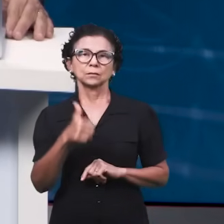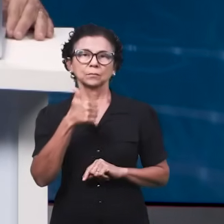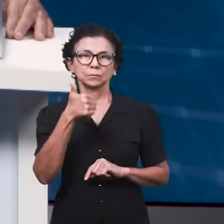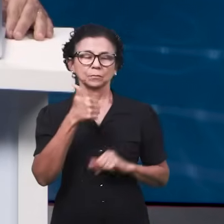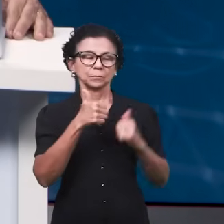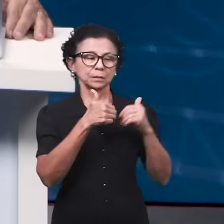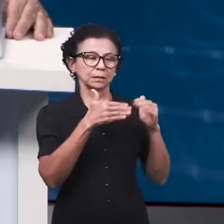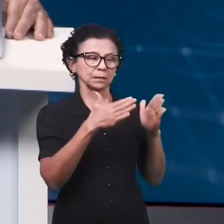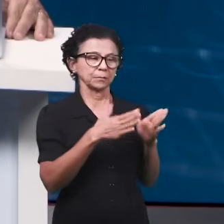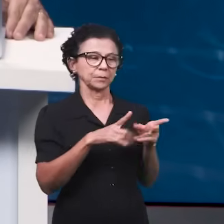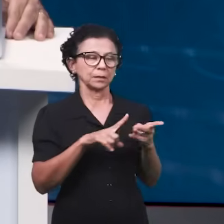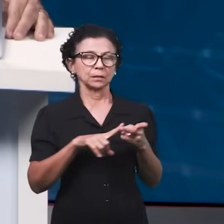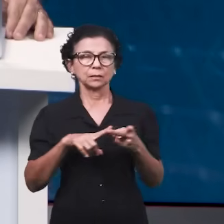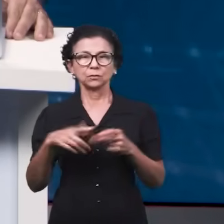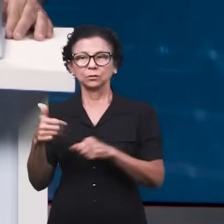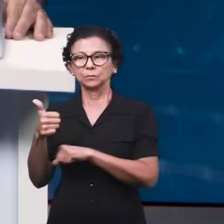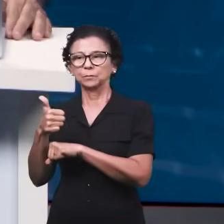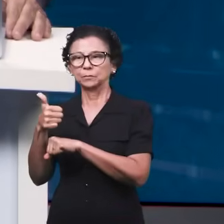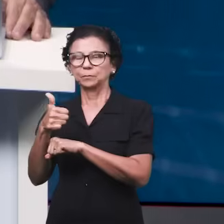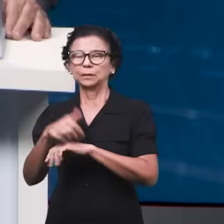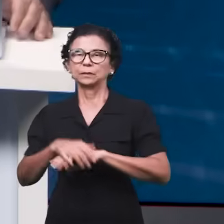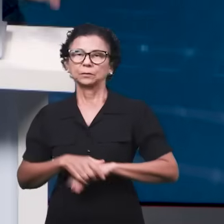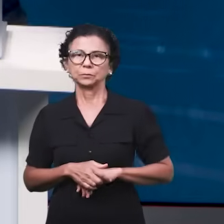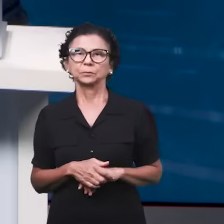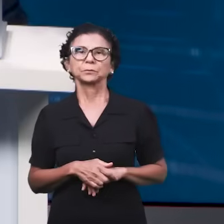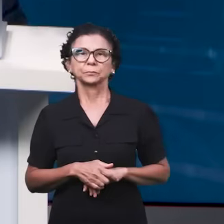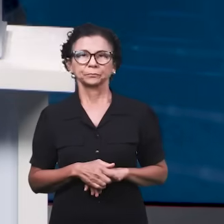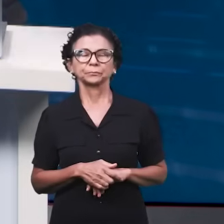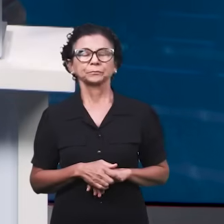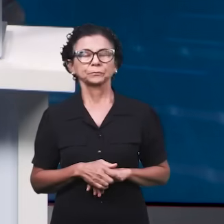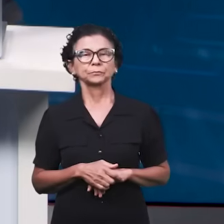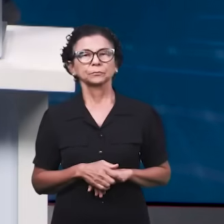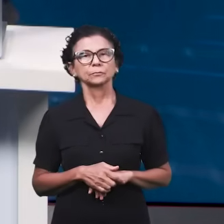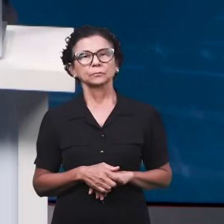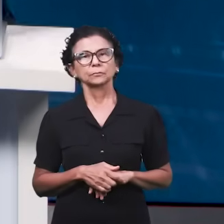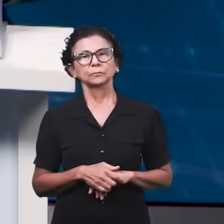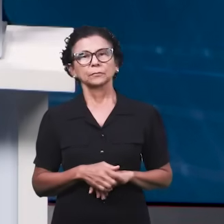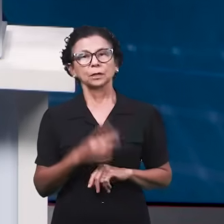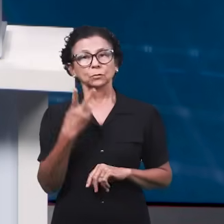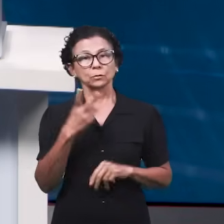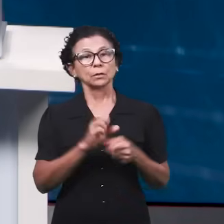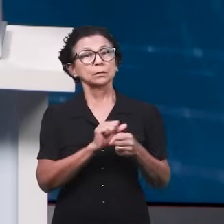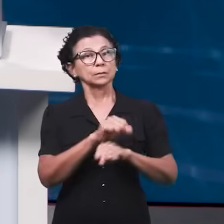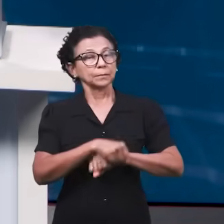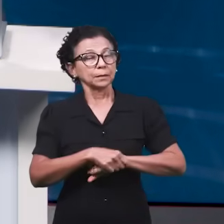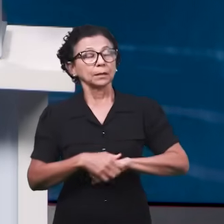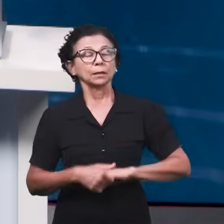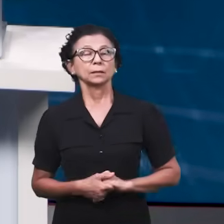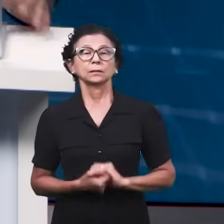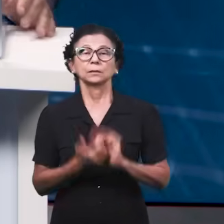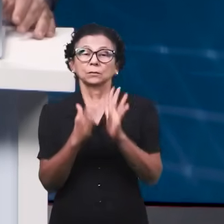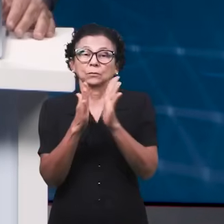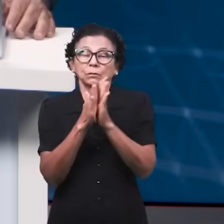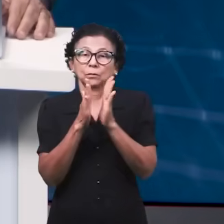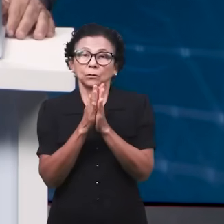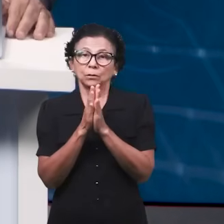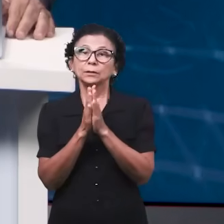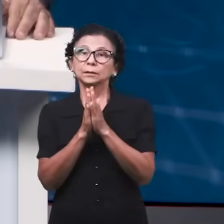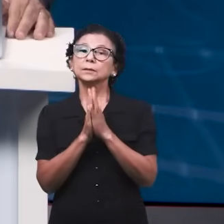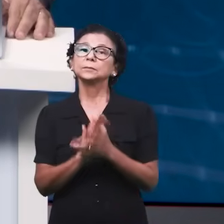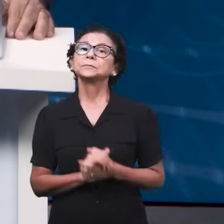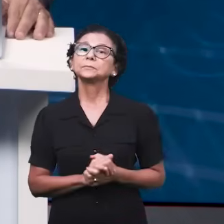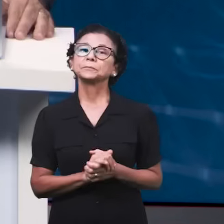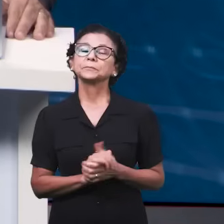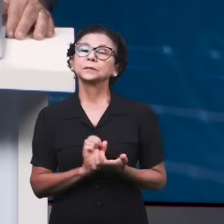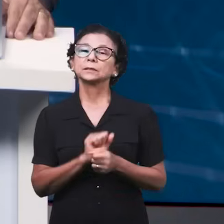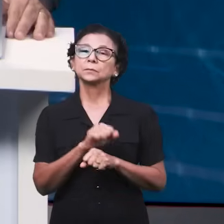dias 16 e 17. Teremos ali principiantes e primeiro período, hein? Esteja em oração pelo seminário que nós teremos